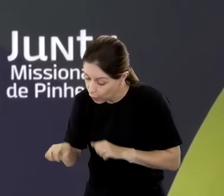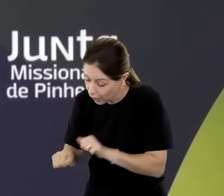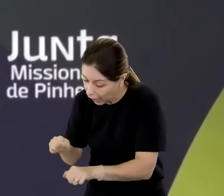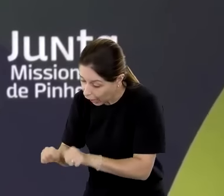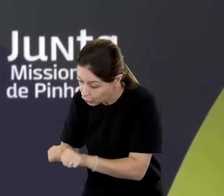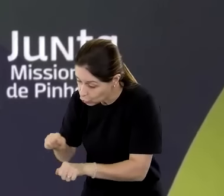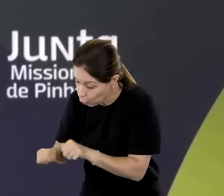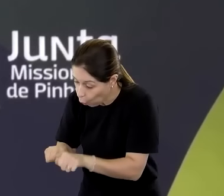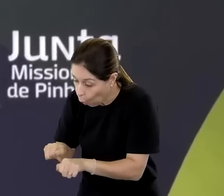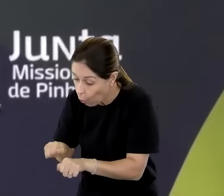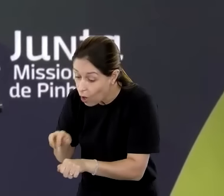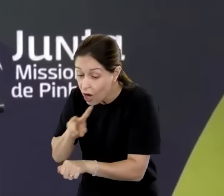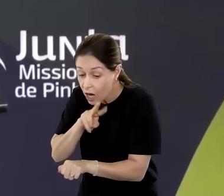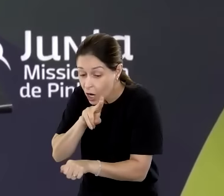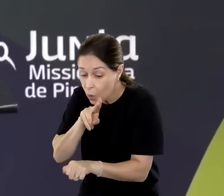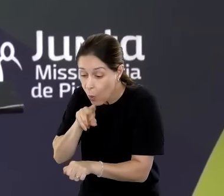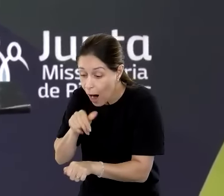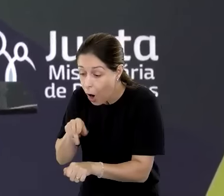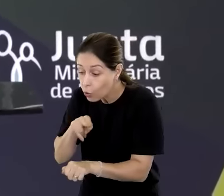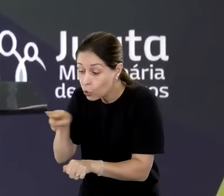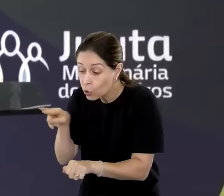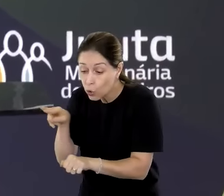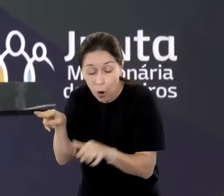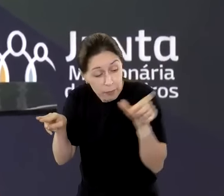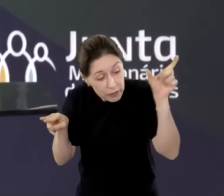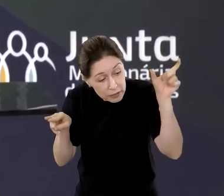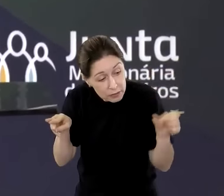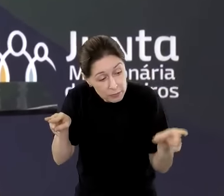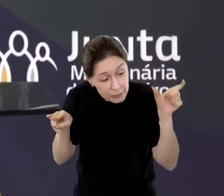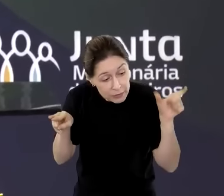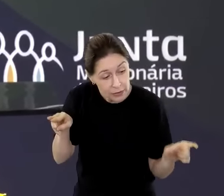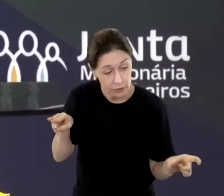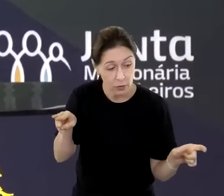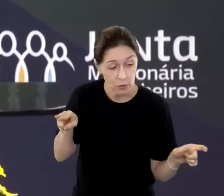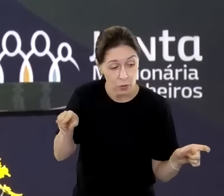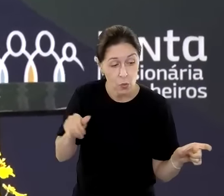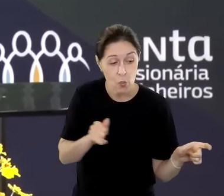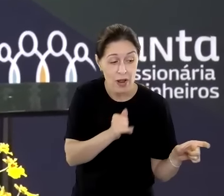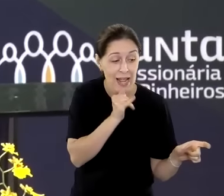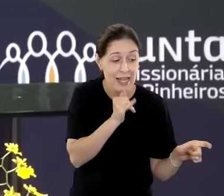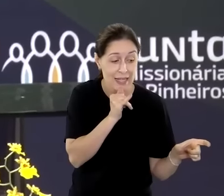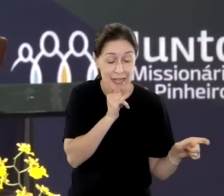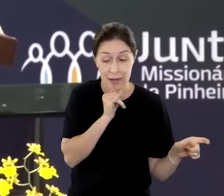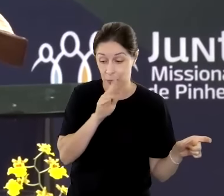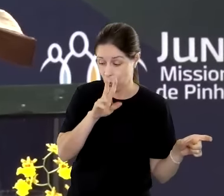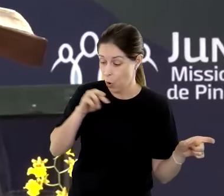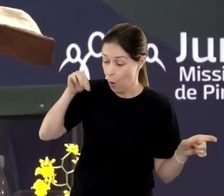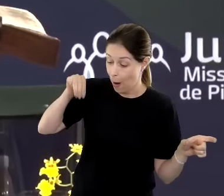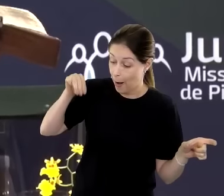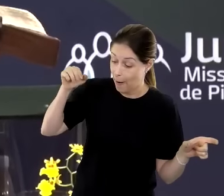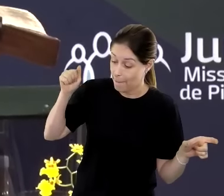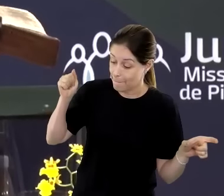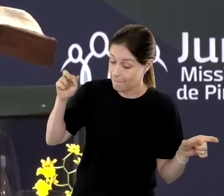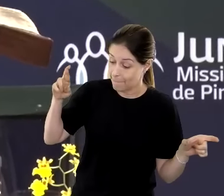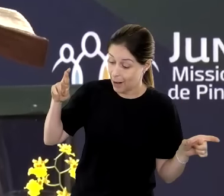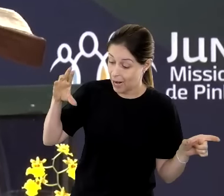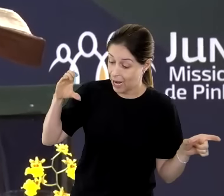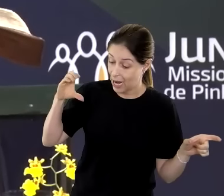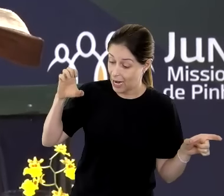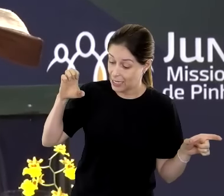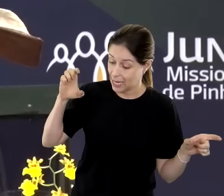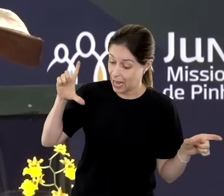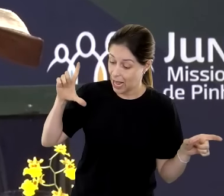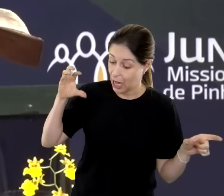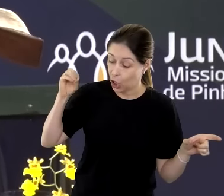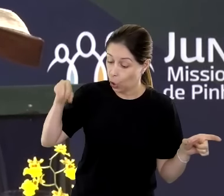Há pouco tempo fui fazer uma visita. Aí a mulher disse, Marcelo, Marcelo, eu estou pensando que é o marido dela. Não, era o cachorro